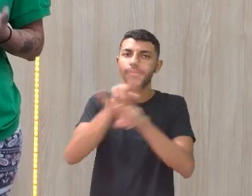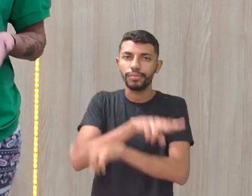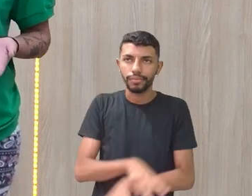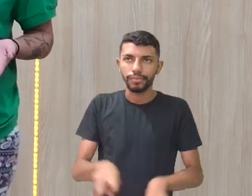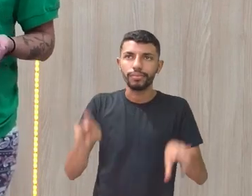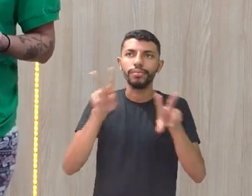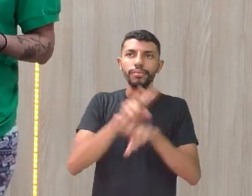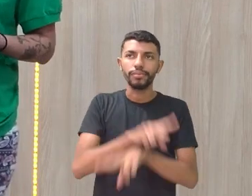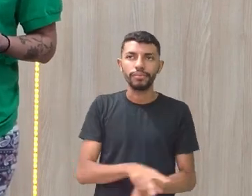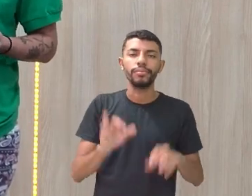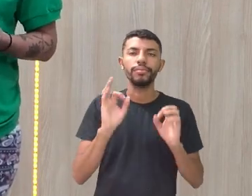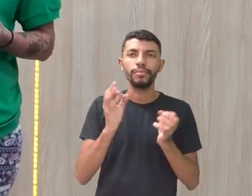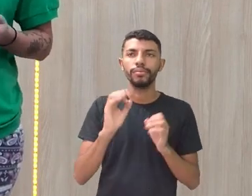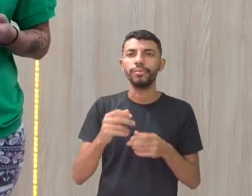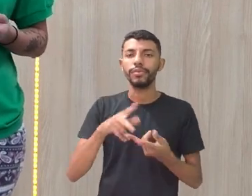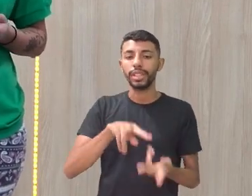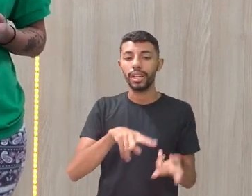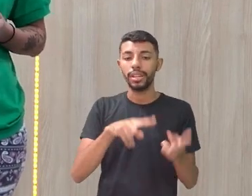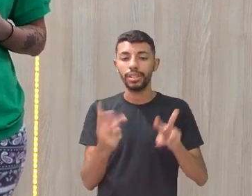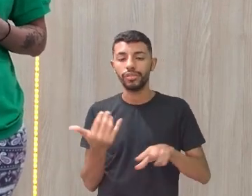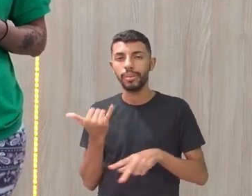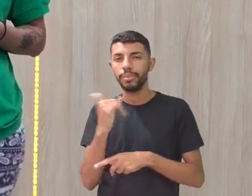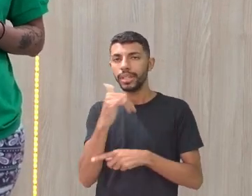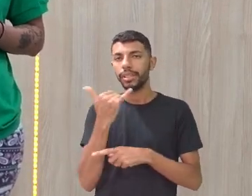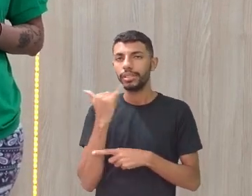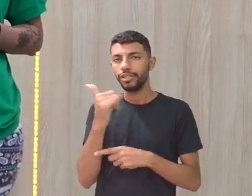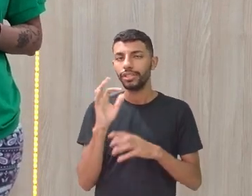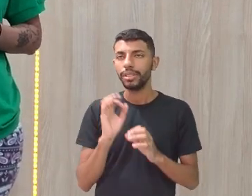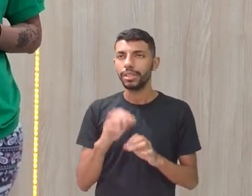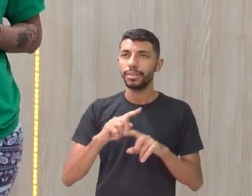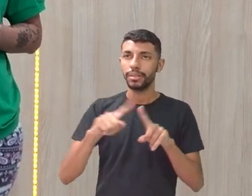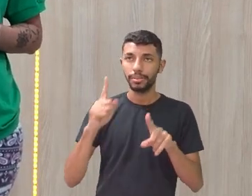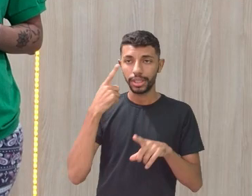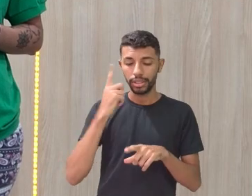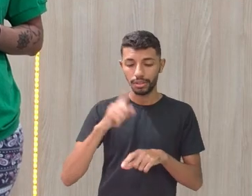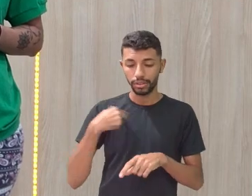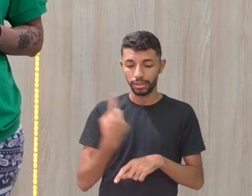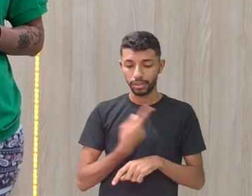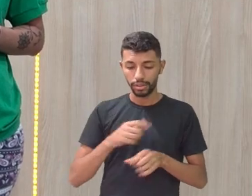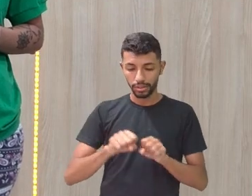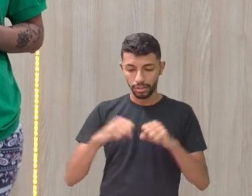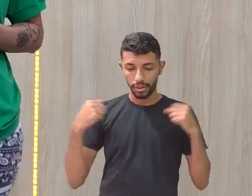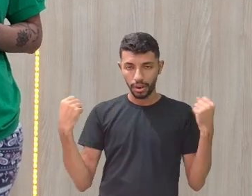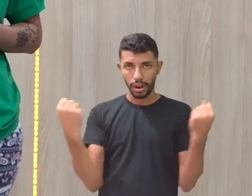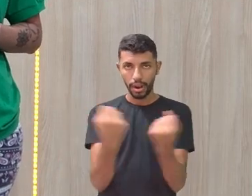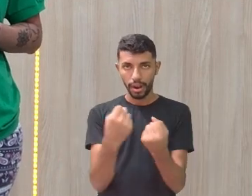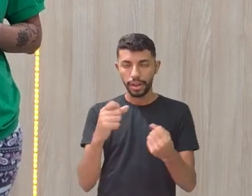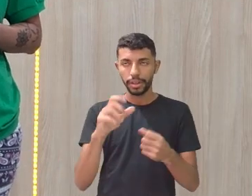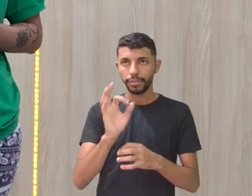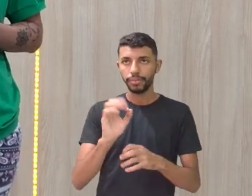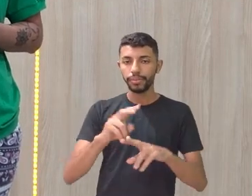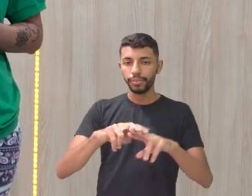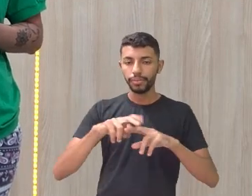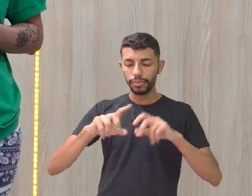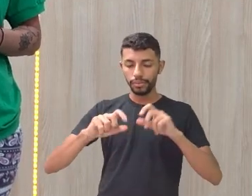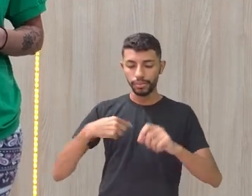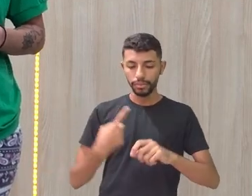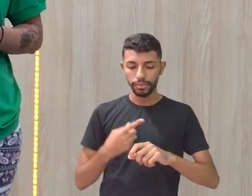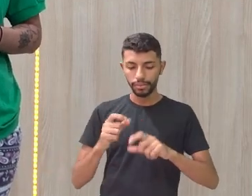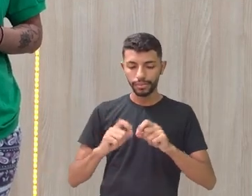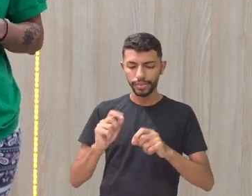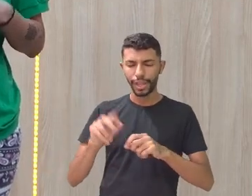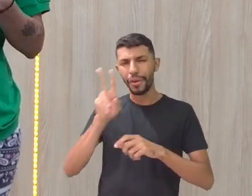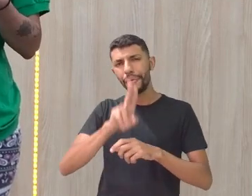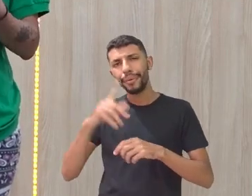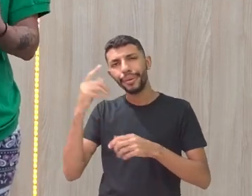e transformar em energia. Mas é uma coisa que a nossa sociedade, né, devido ao nosso mau